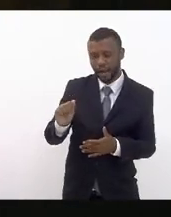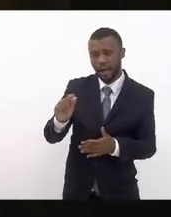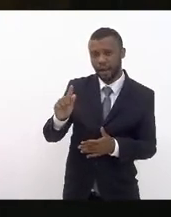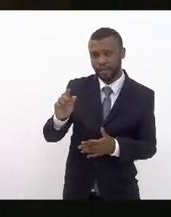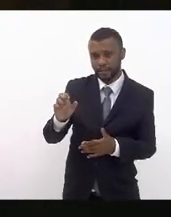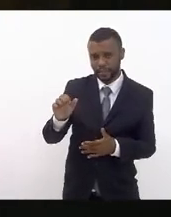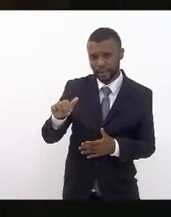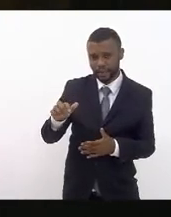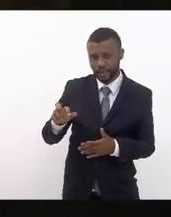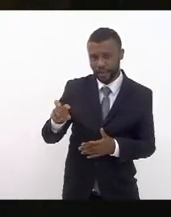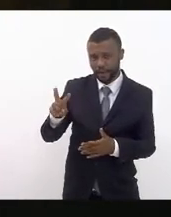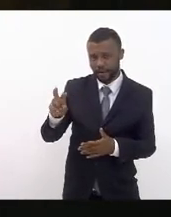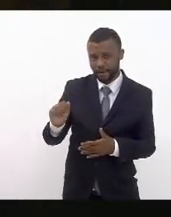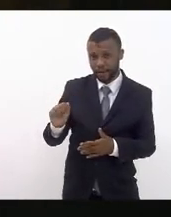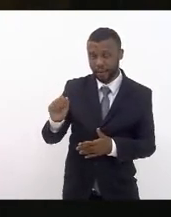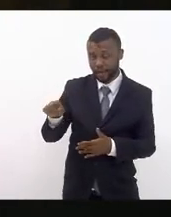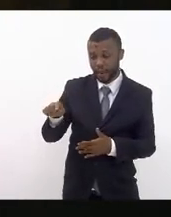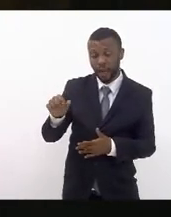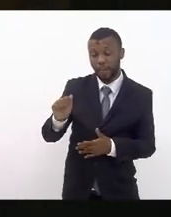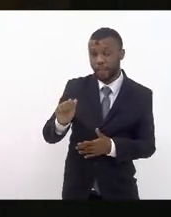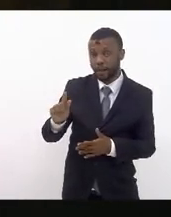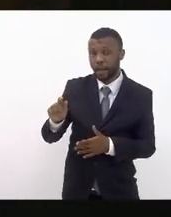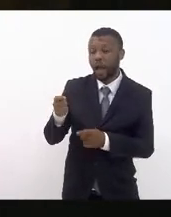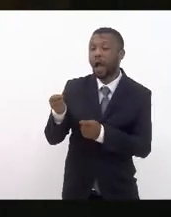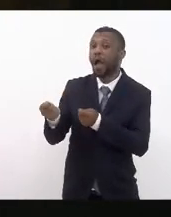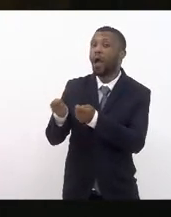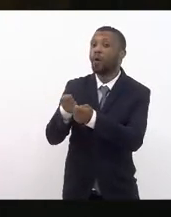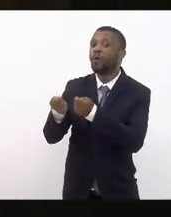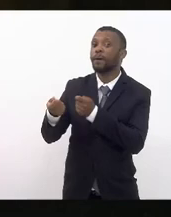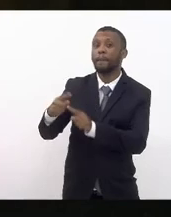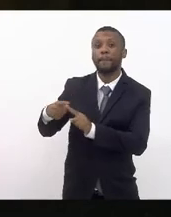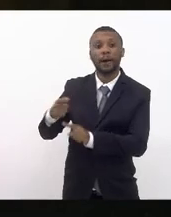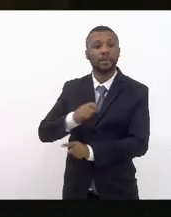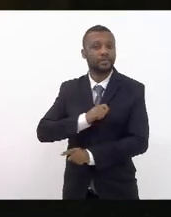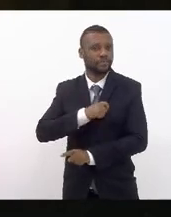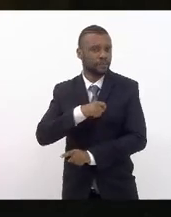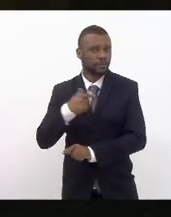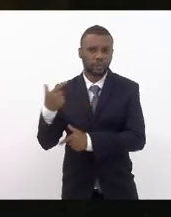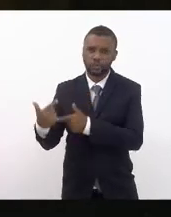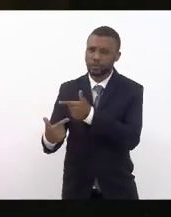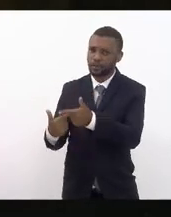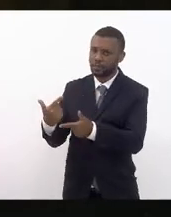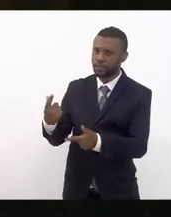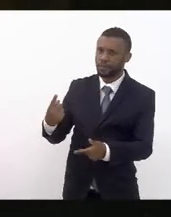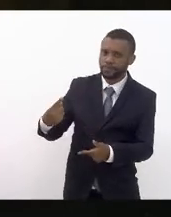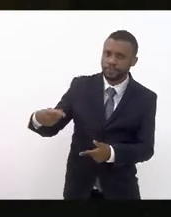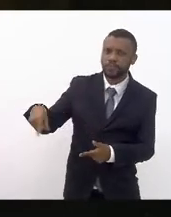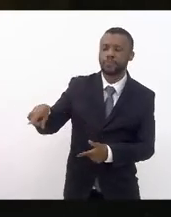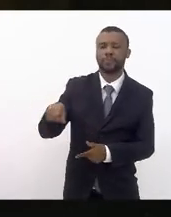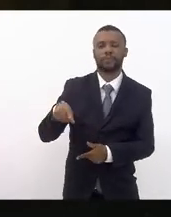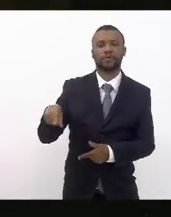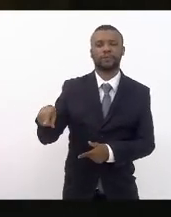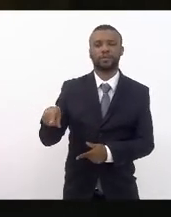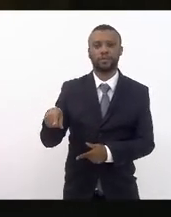ela, enquanto agência reguladora e fiscalizadora desses serviços,